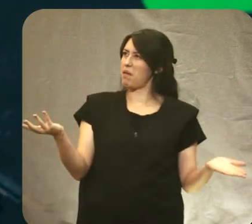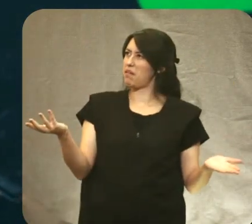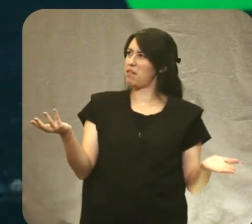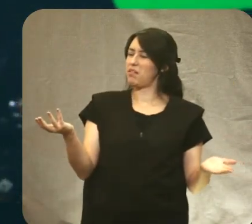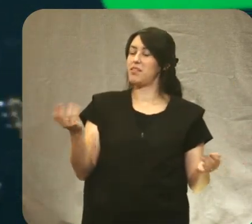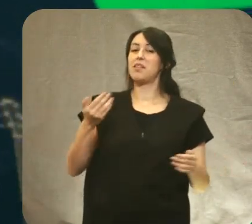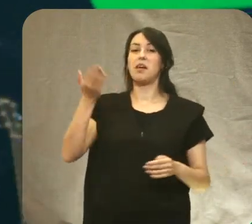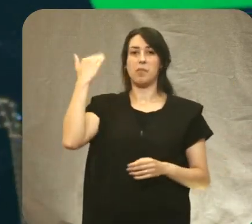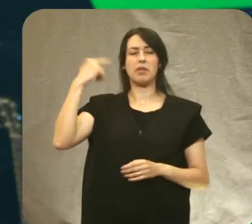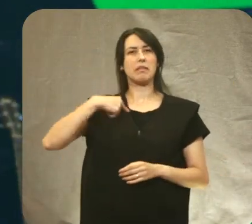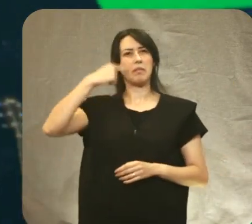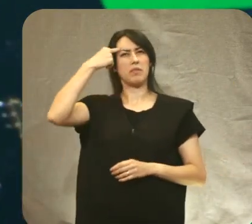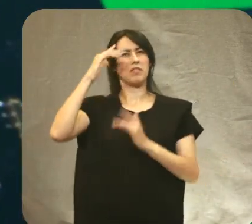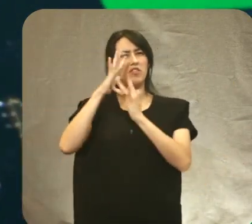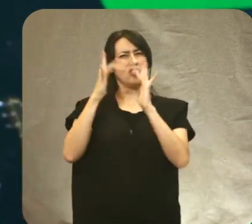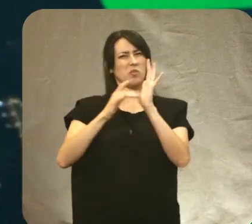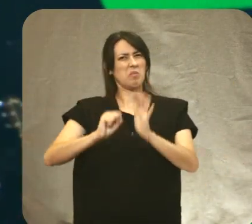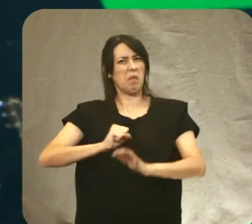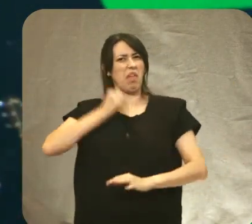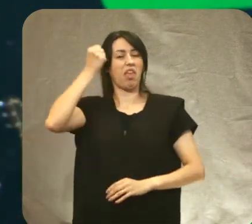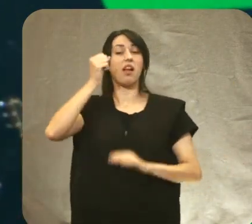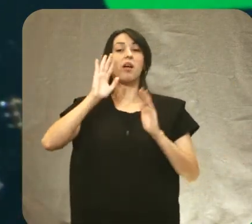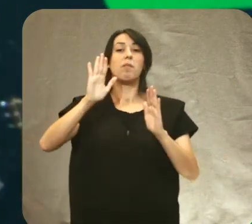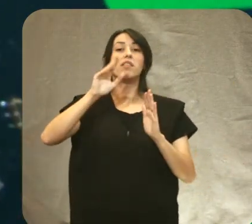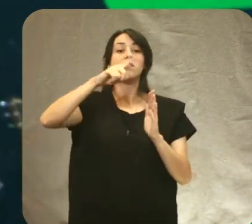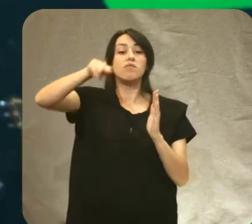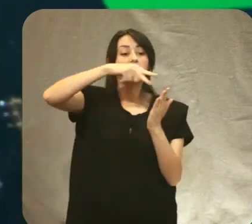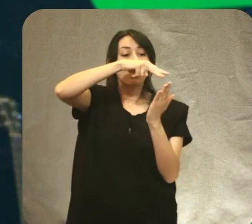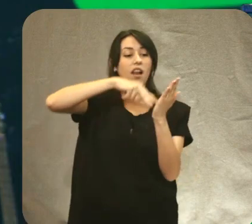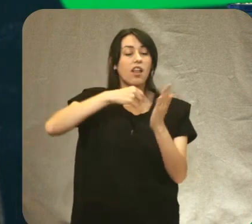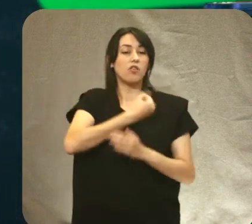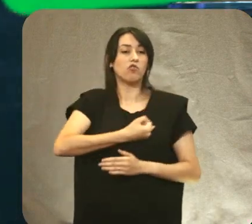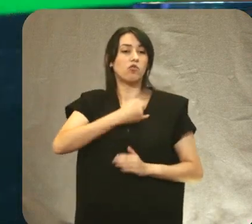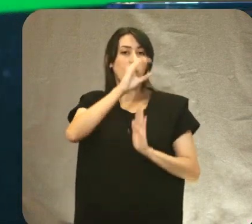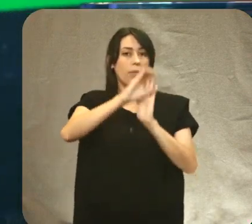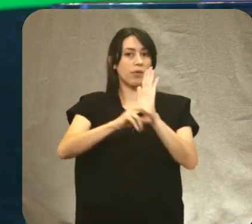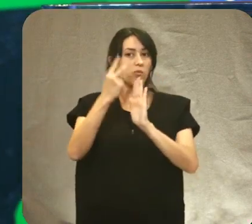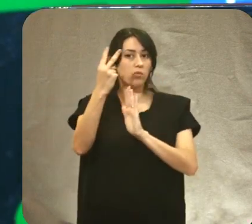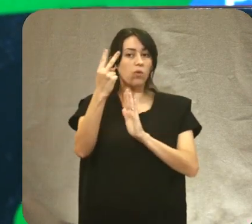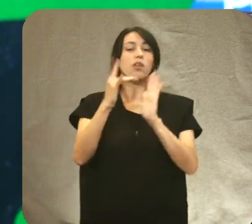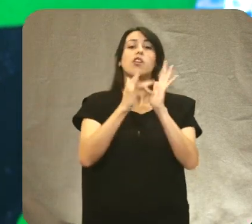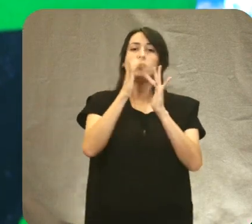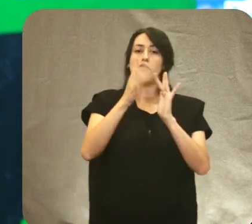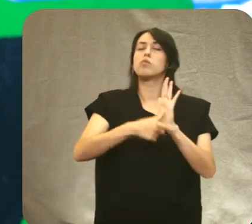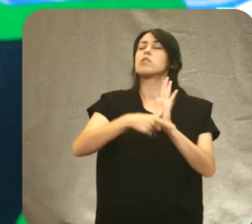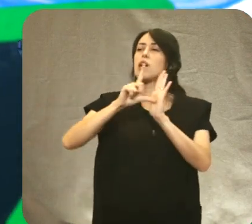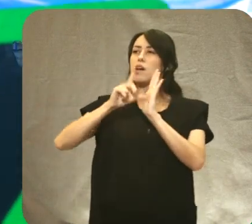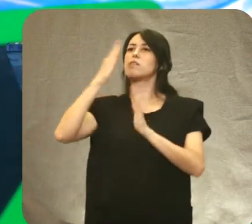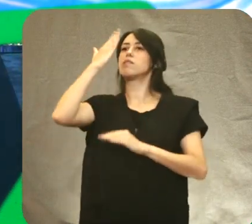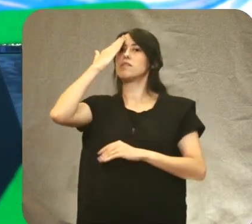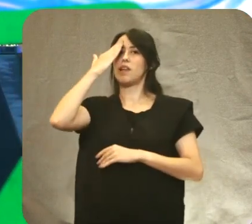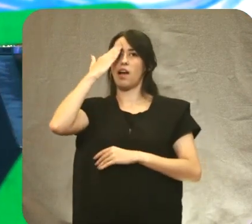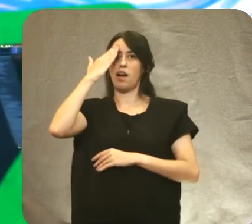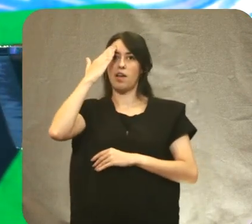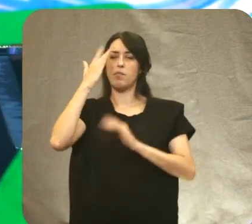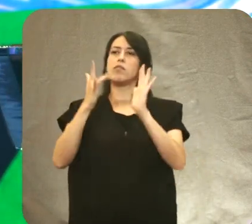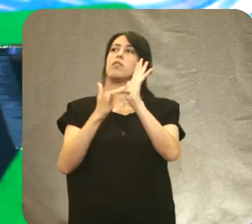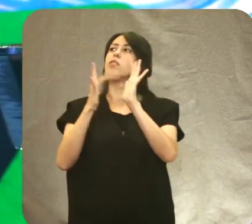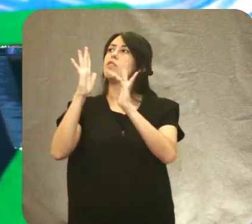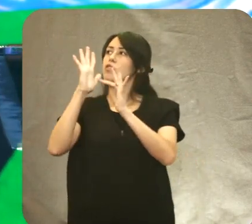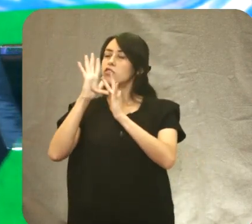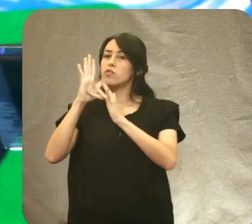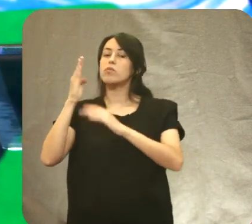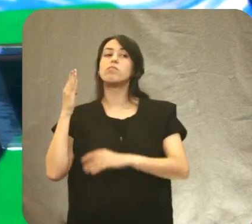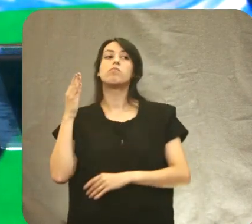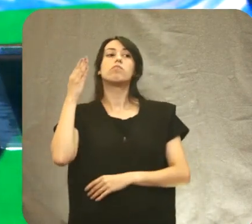de ira. Mas se você ler João, capítulo 2, com cuidado, você vai ver que não, foi premeditado. Jesus foi lá e